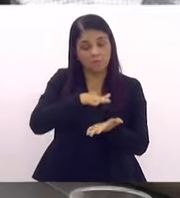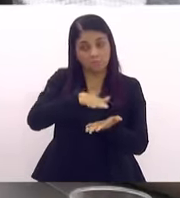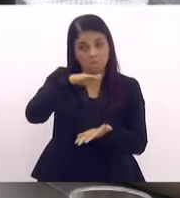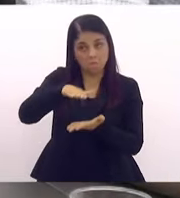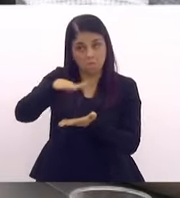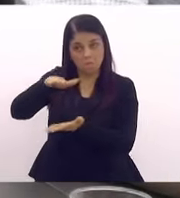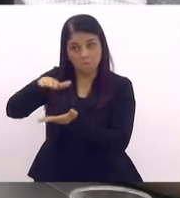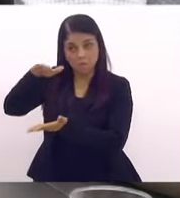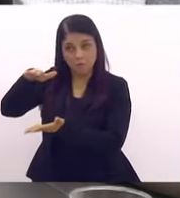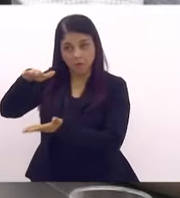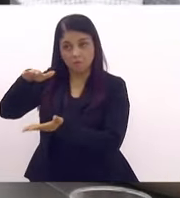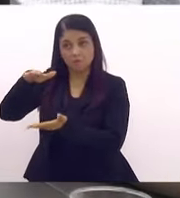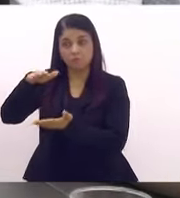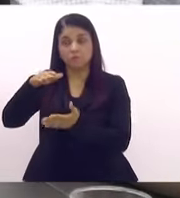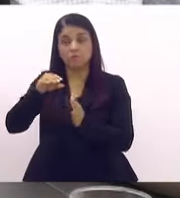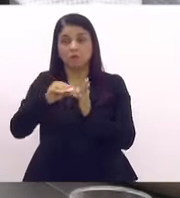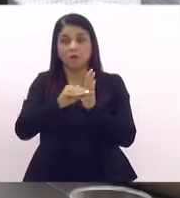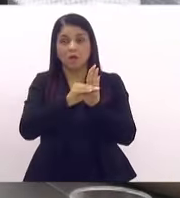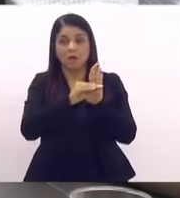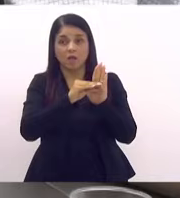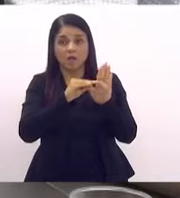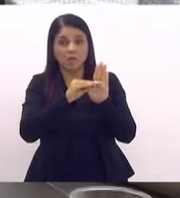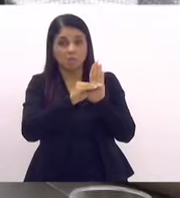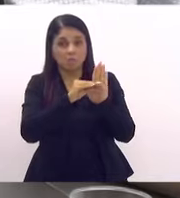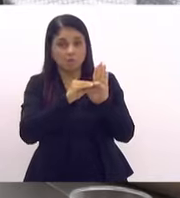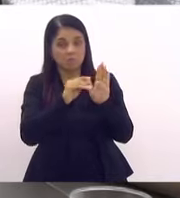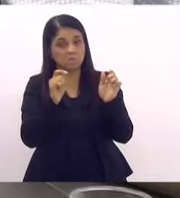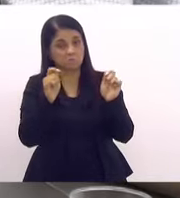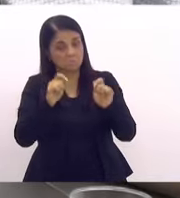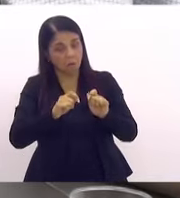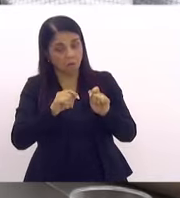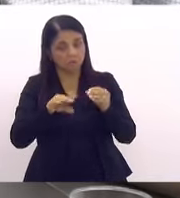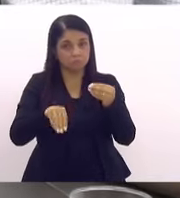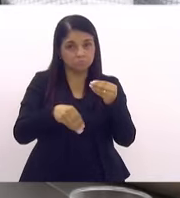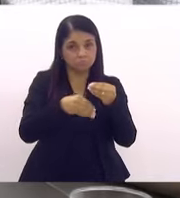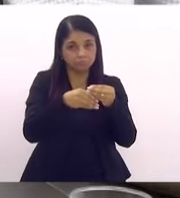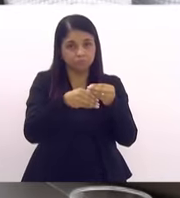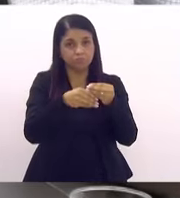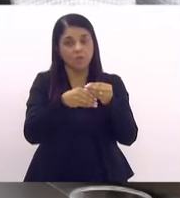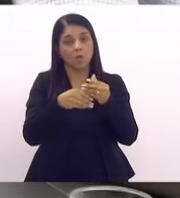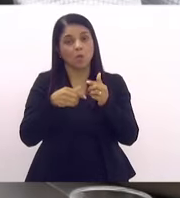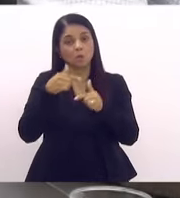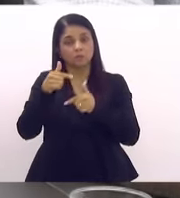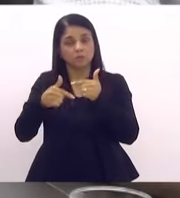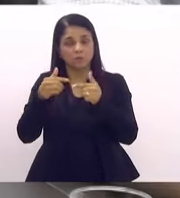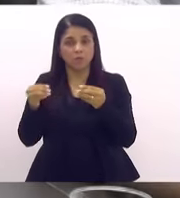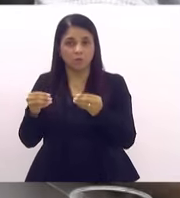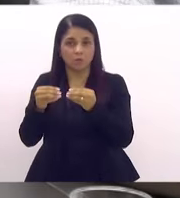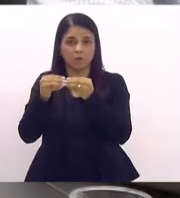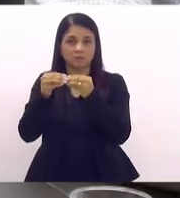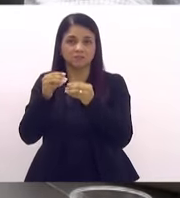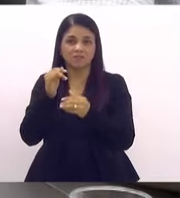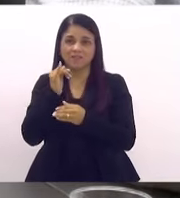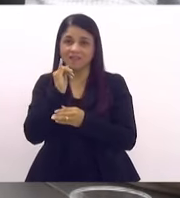com essa emenda sempre onde puder. E aí seria um trabalho extra. É, mas dos relatores, né? Na verdade, aí tem que ser um acordo, nem